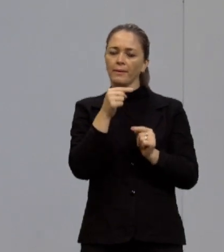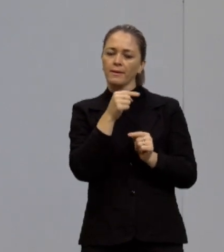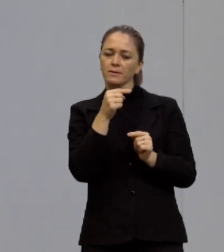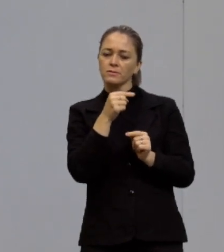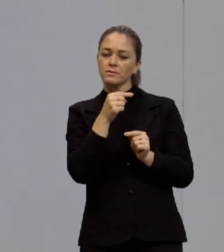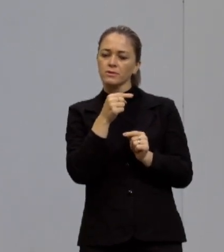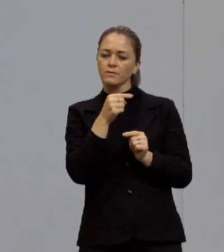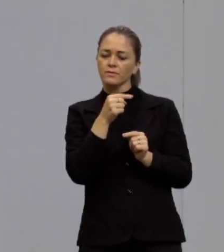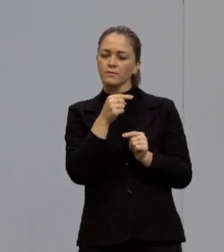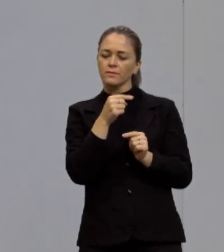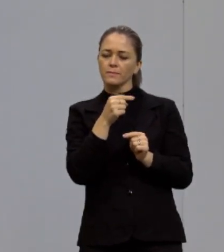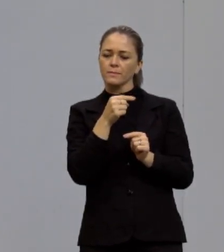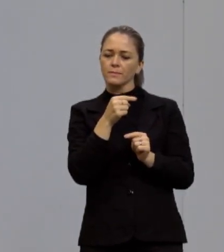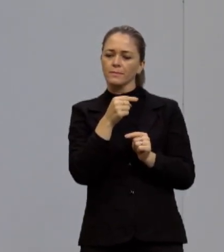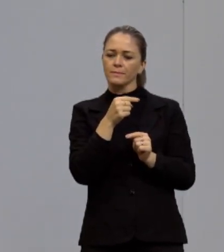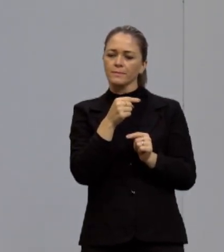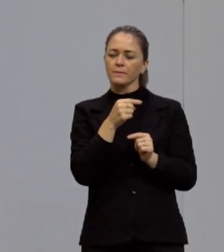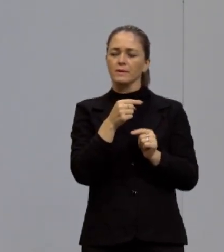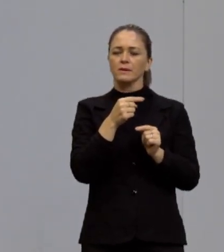eu não errar o cálculo.